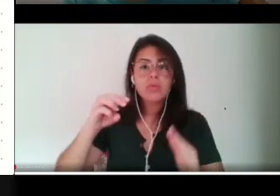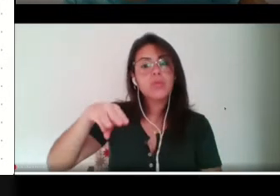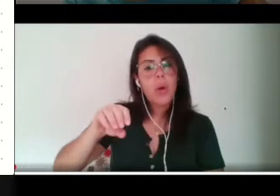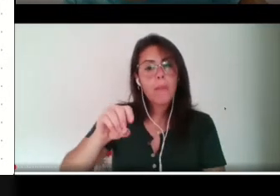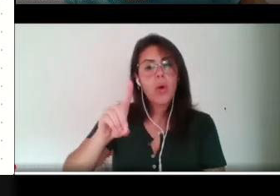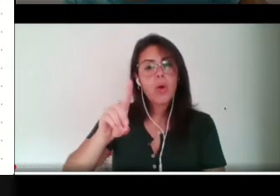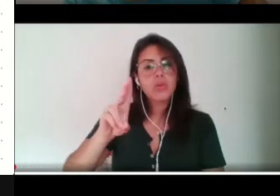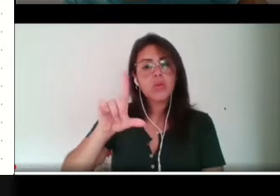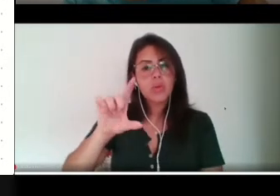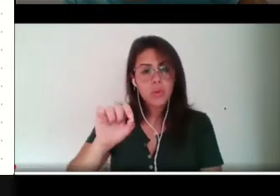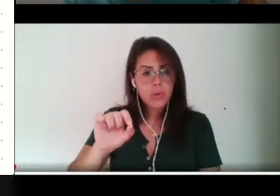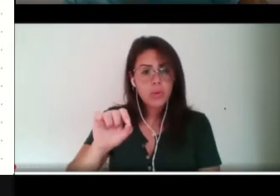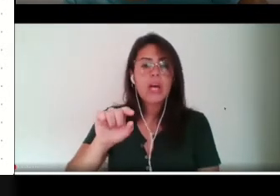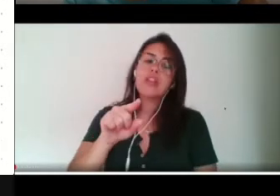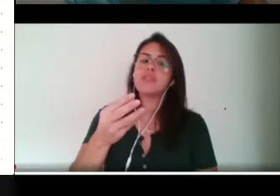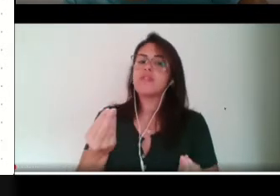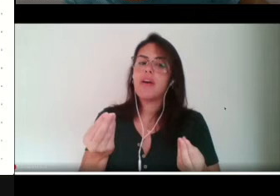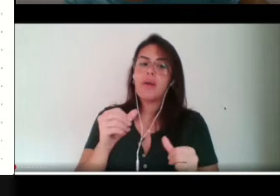simplesmente